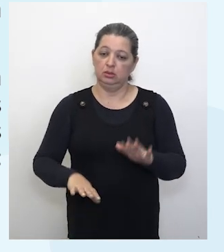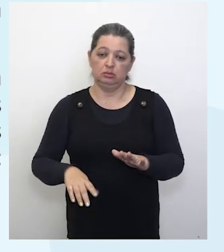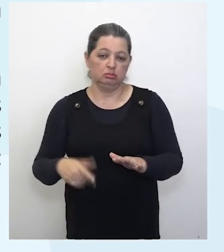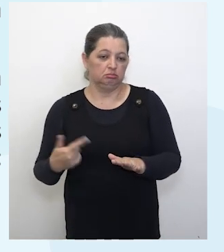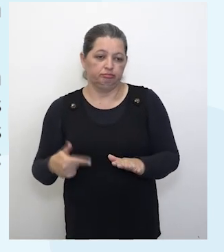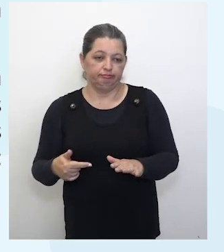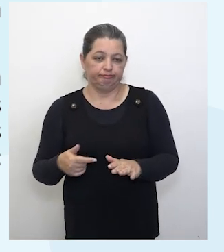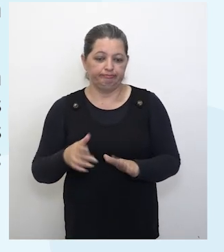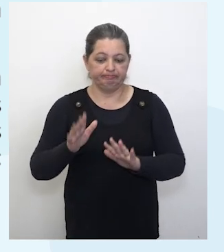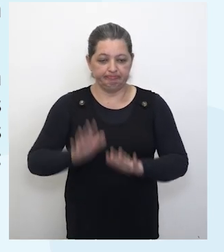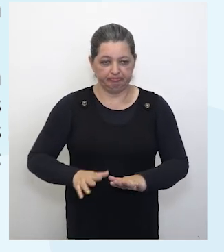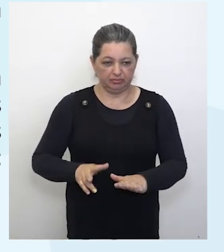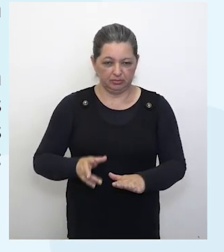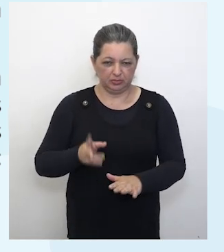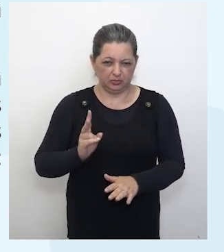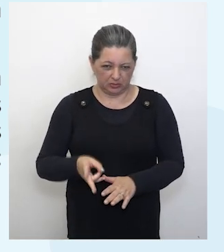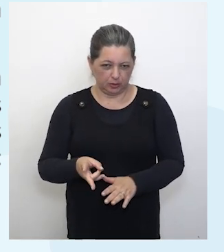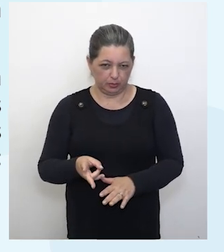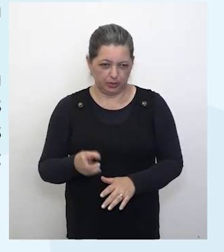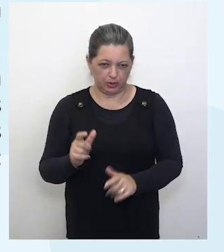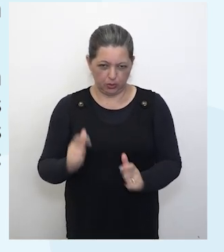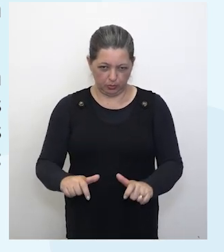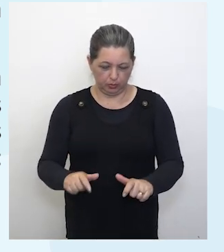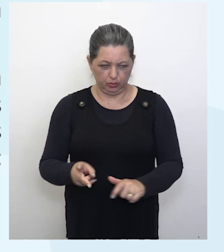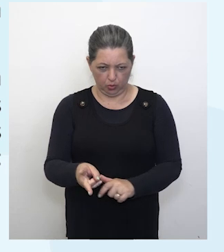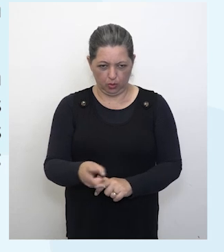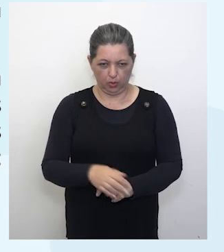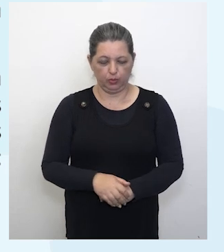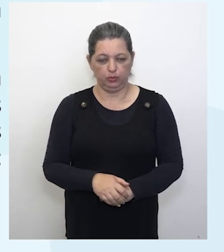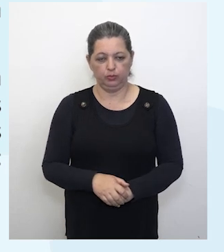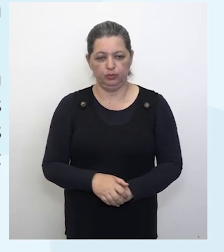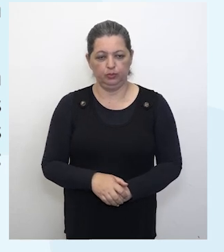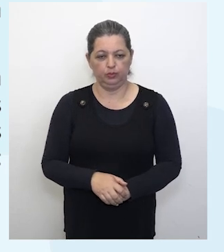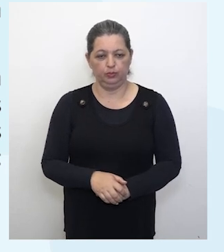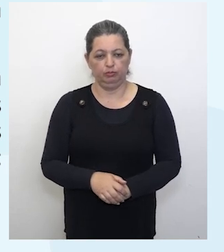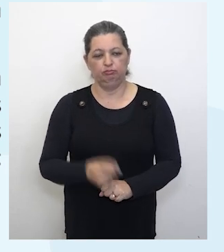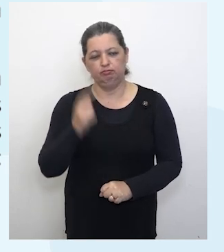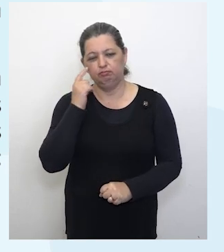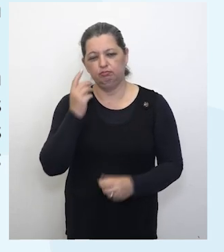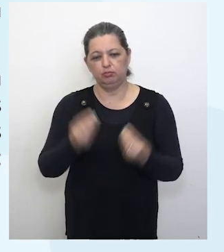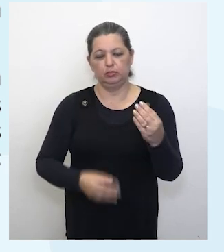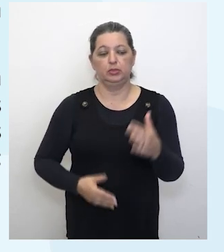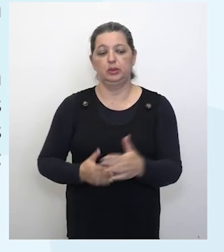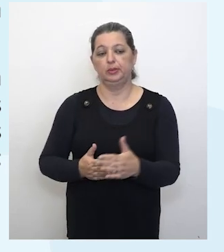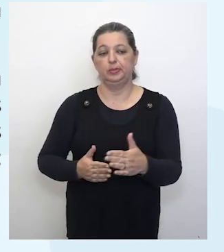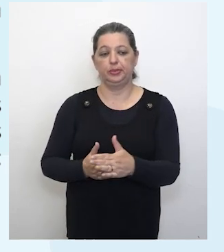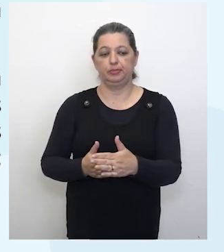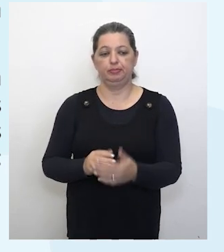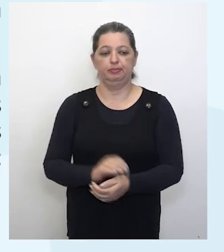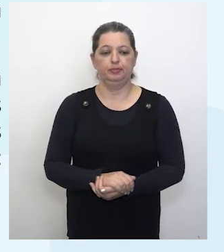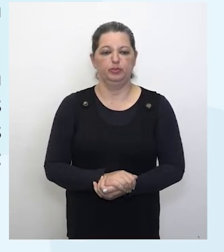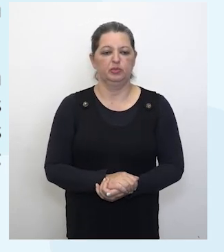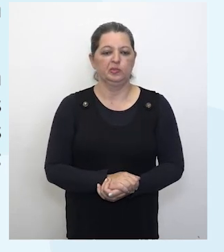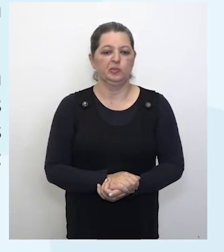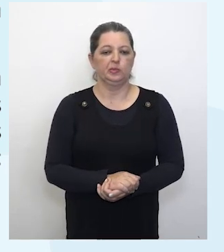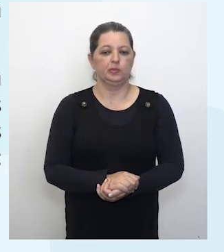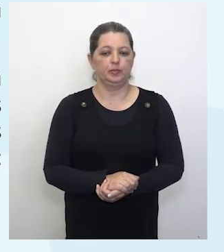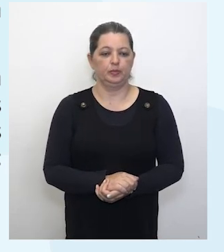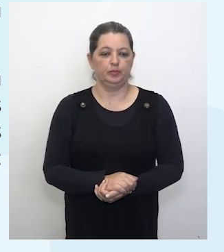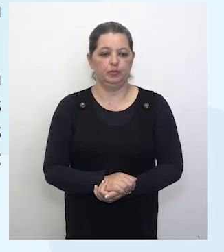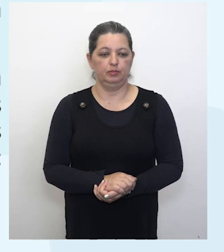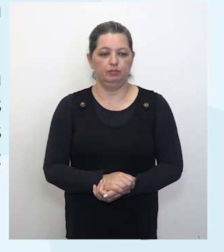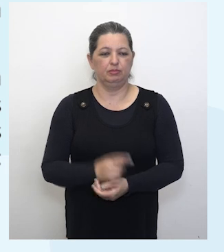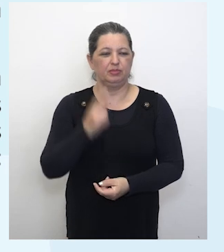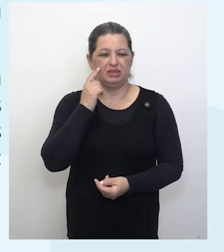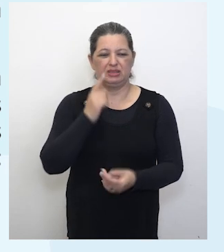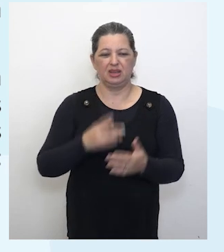fixas. Então, para a gente diferenciar esse limite de fronteira. O limite, ele é só a ideia de